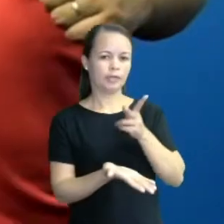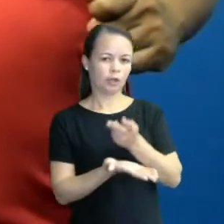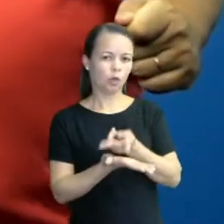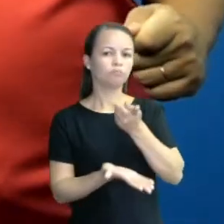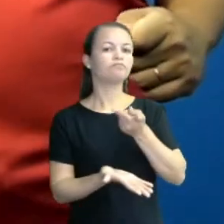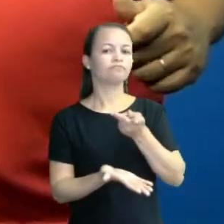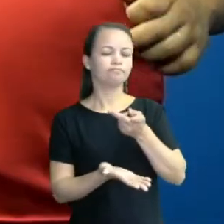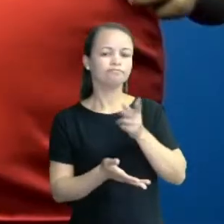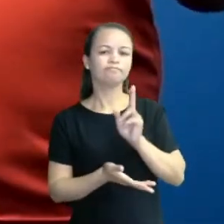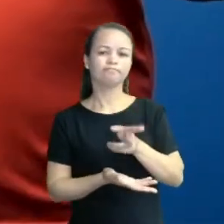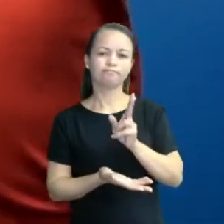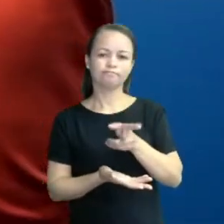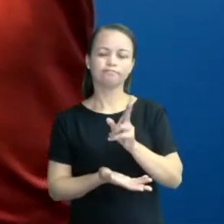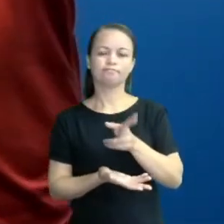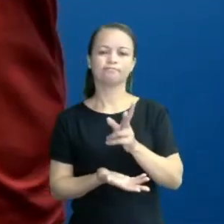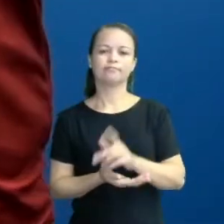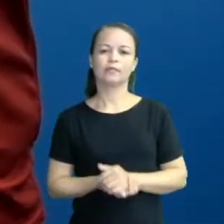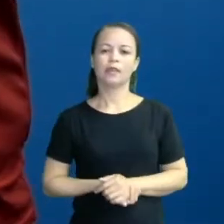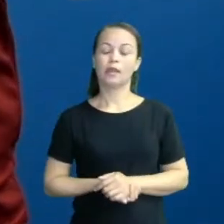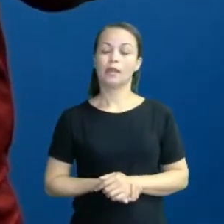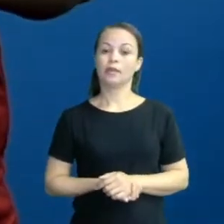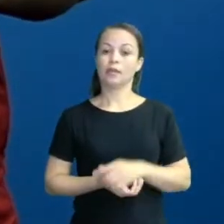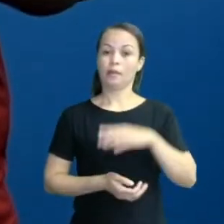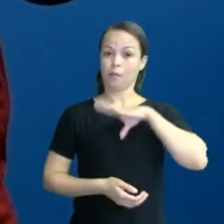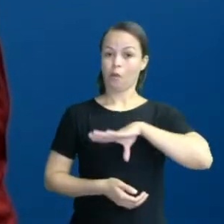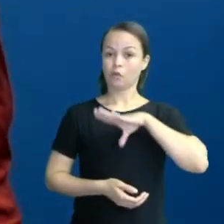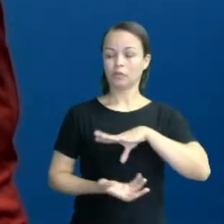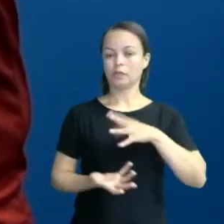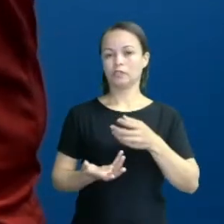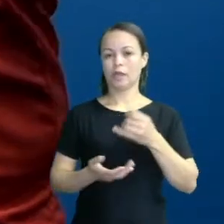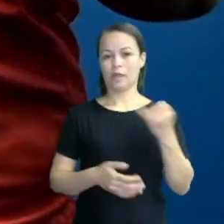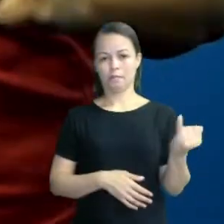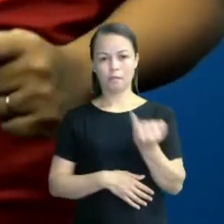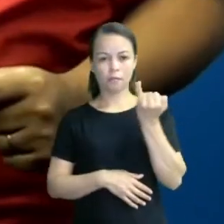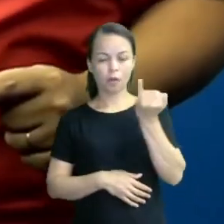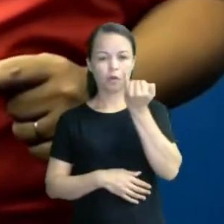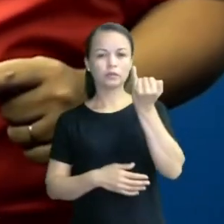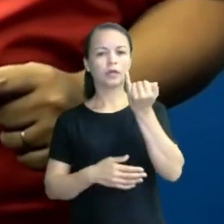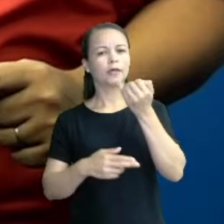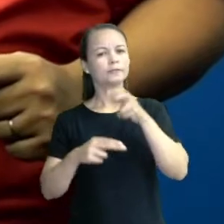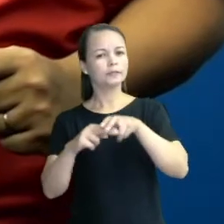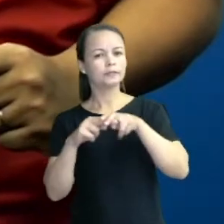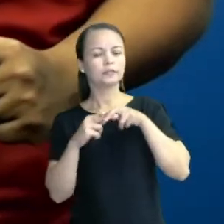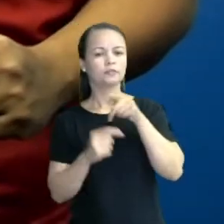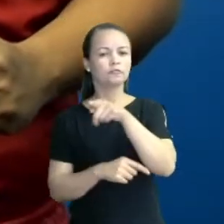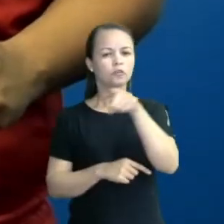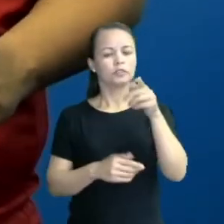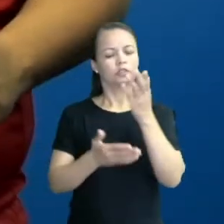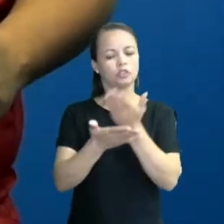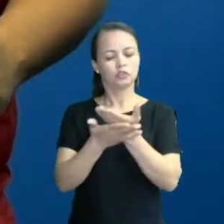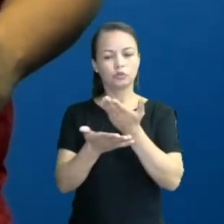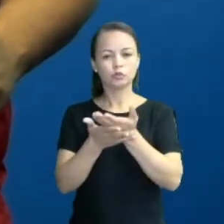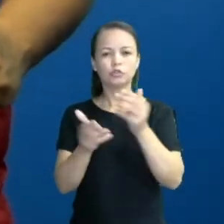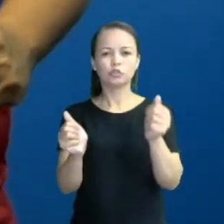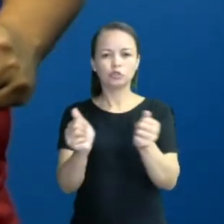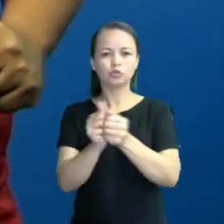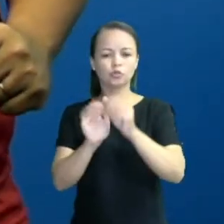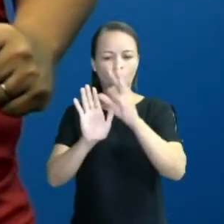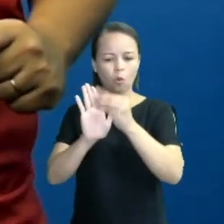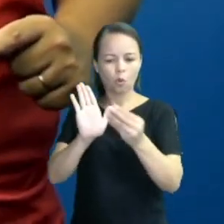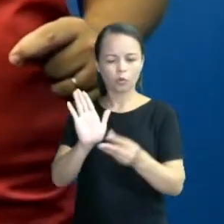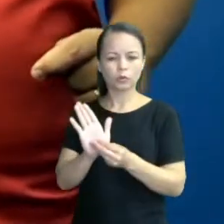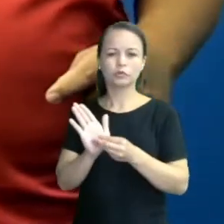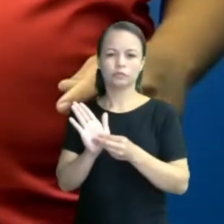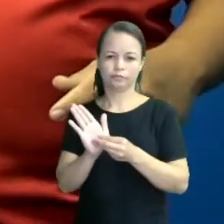língua portuguesa. Por isso que é muito importante você estar estudando esse conteúdo agora comigo,